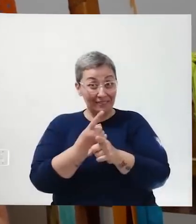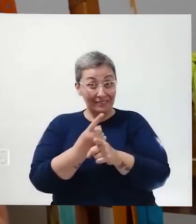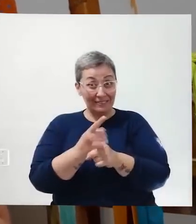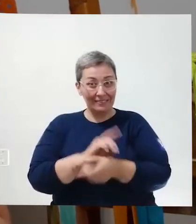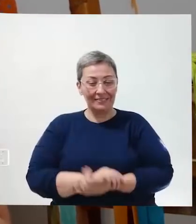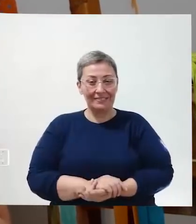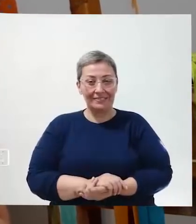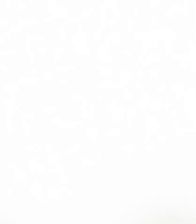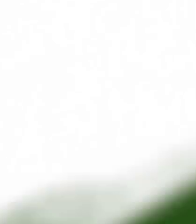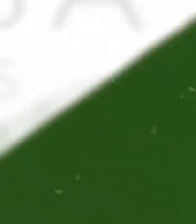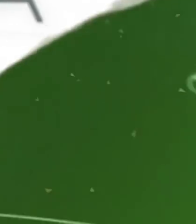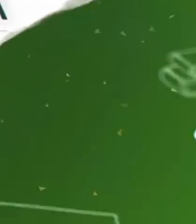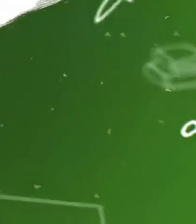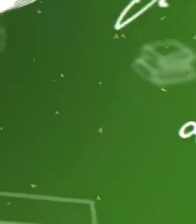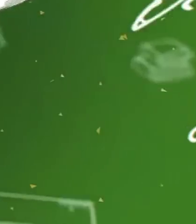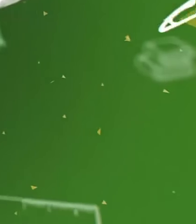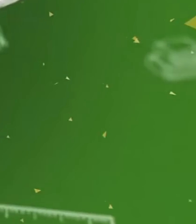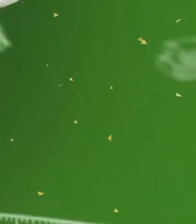A gente se vê.